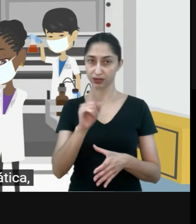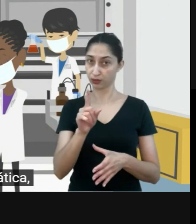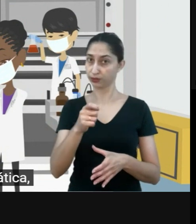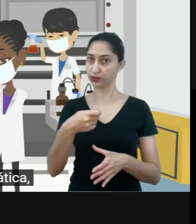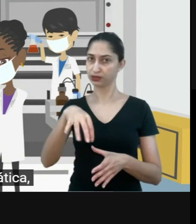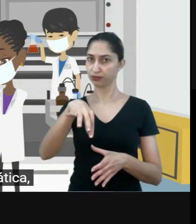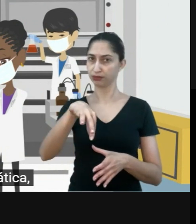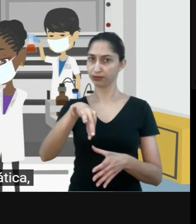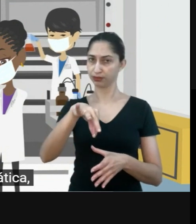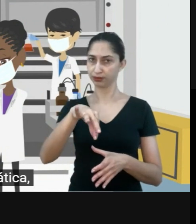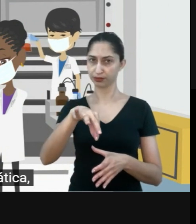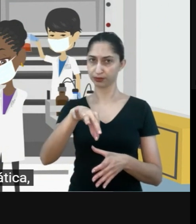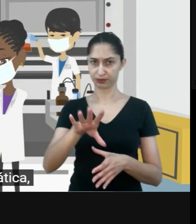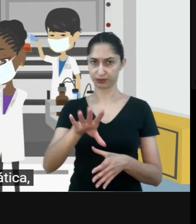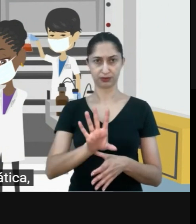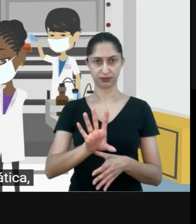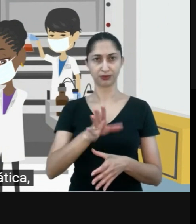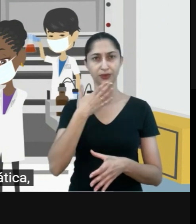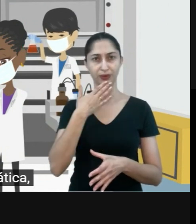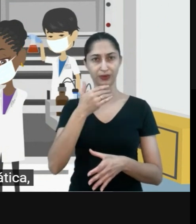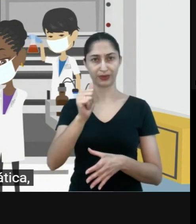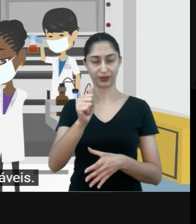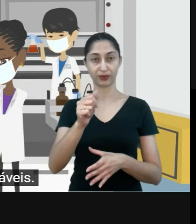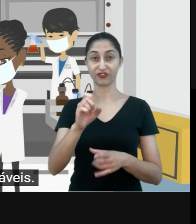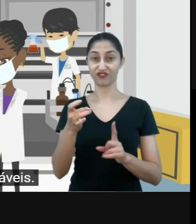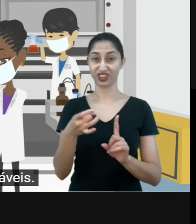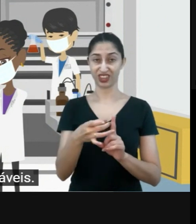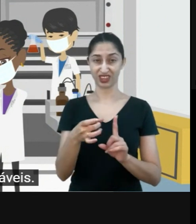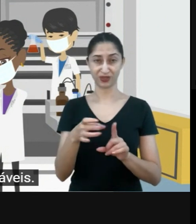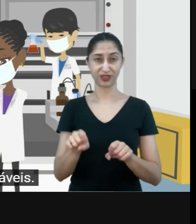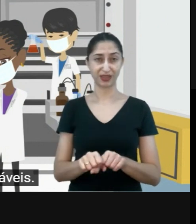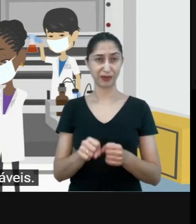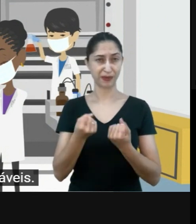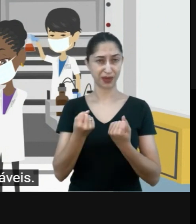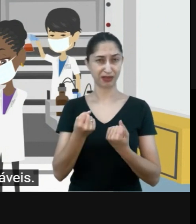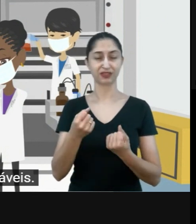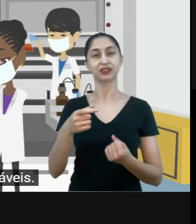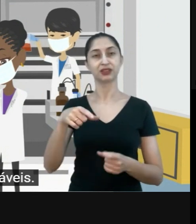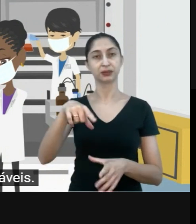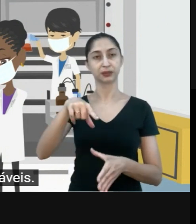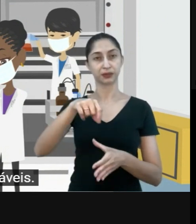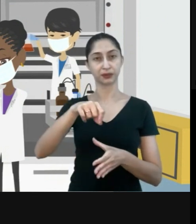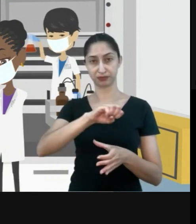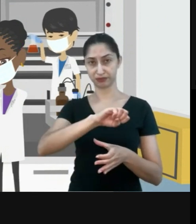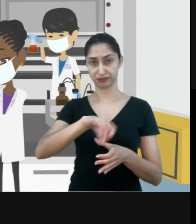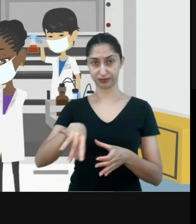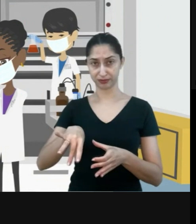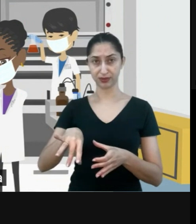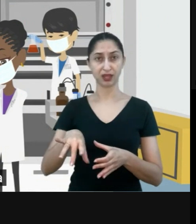de pipetagem mecânica ou automática. Vidraria quebrada e pipetas descartáveis,